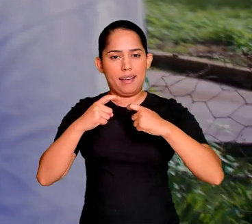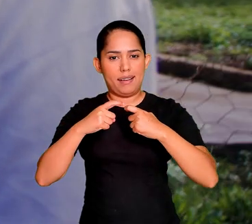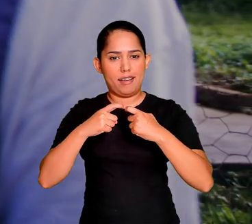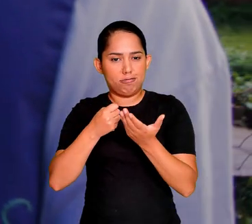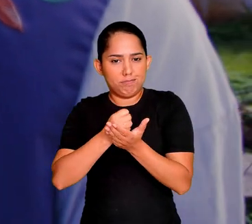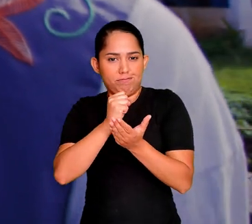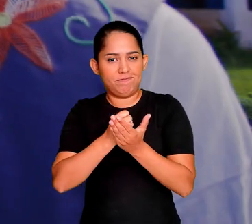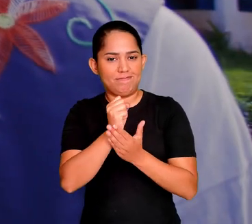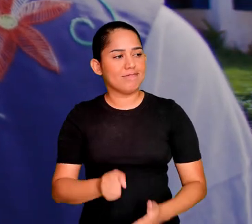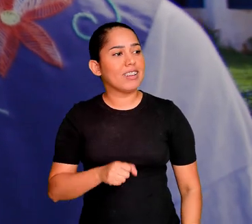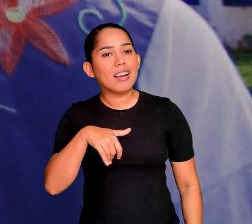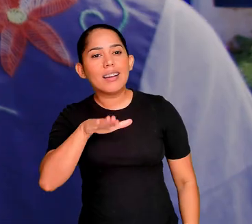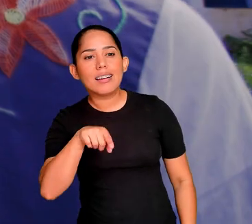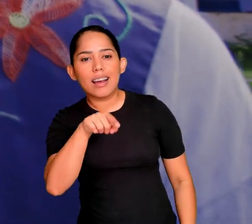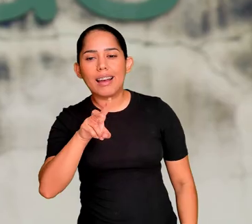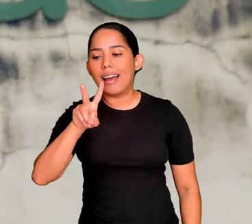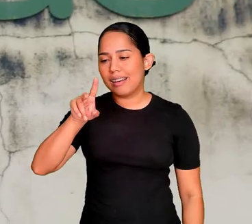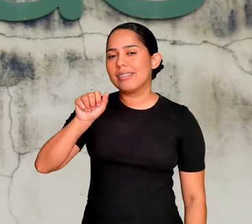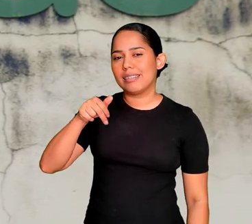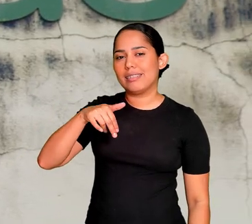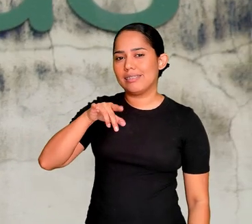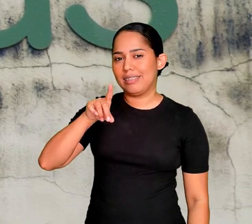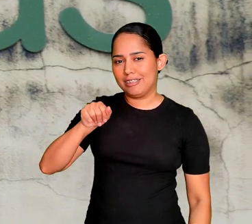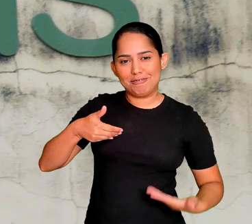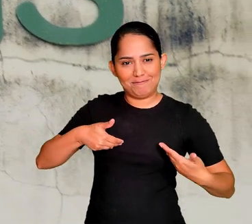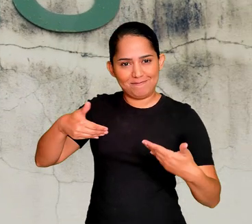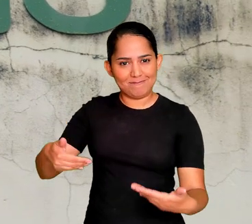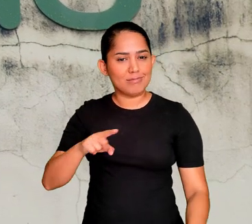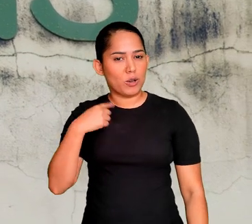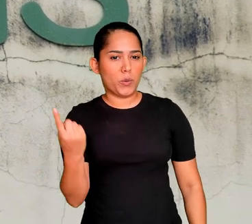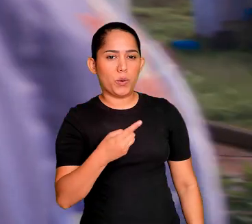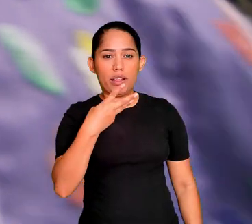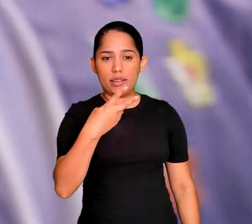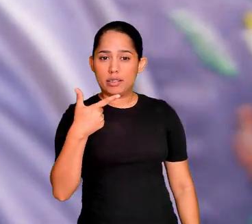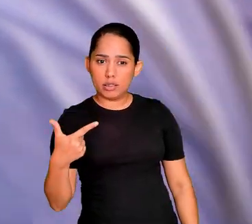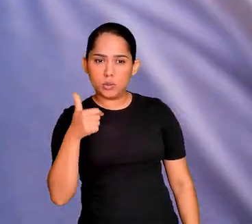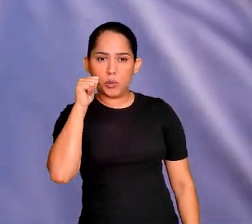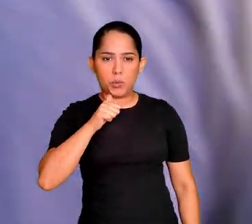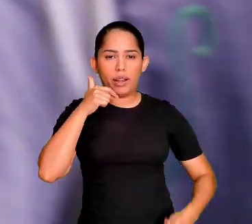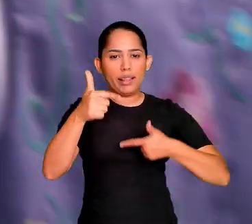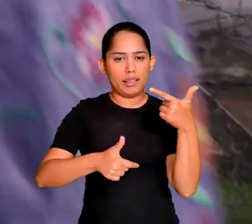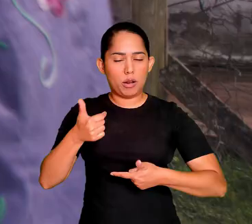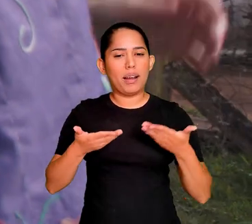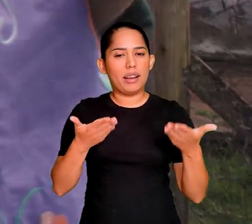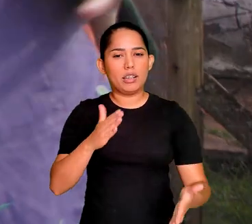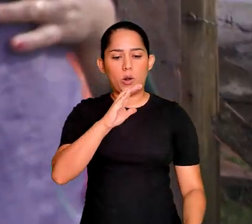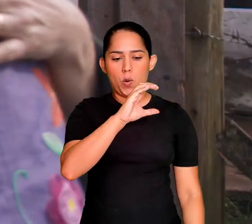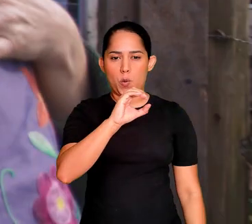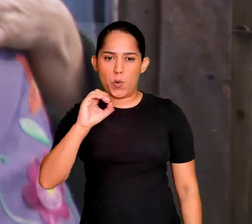a gente? Sou eu, Vanilda. Oi, Vanilda. Tudo bem? Somos em 32 mulheres que trabalham